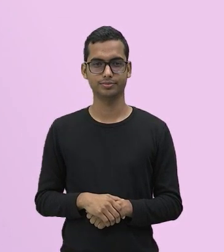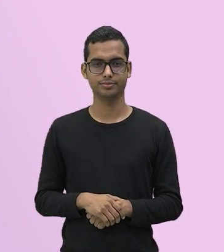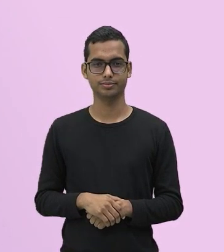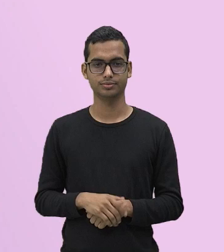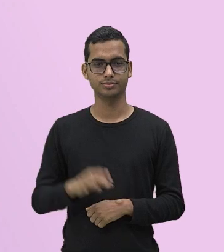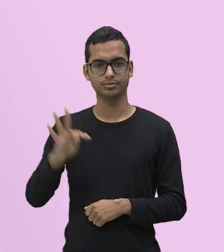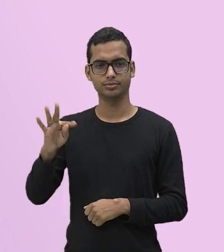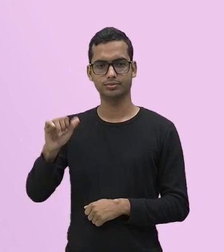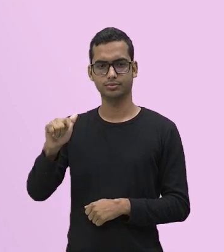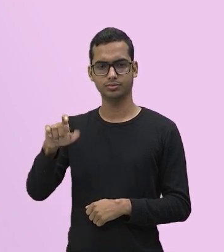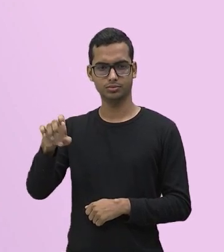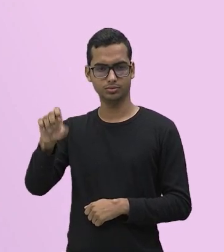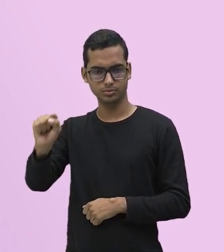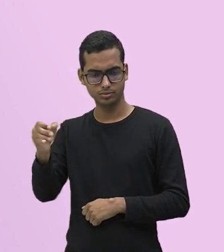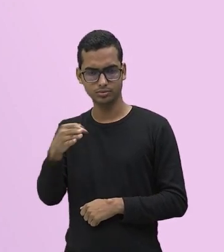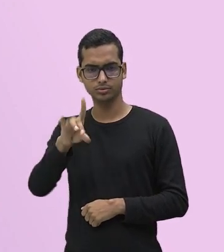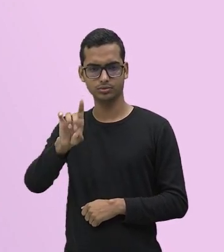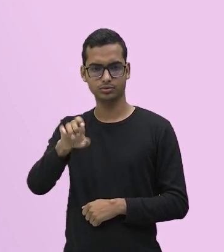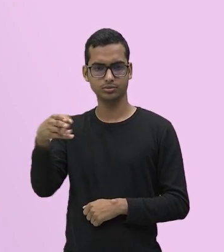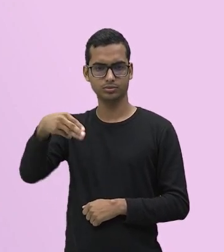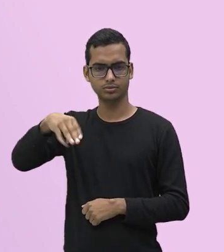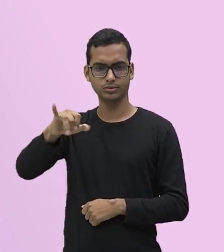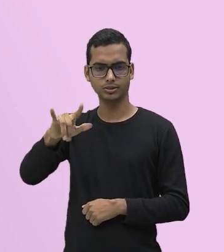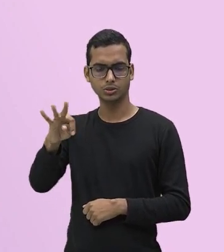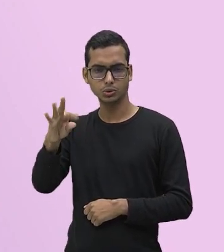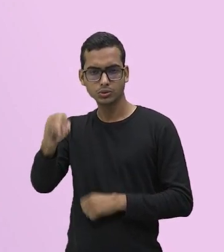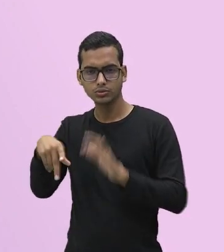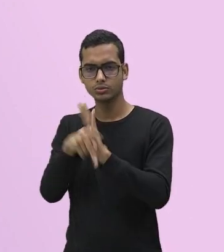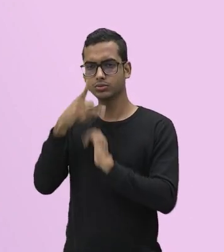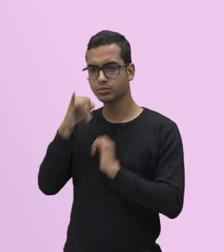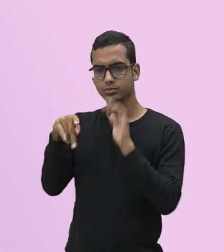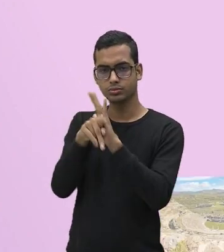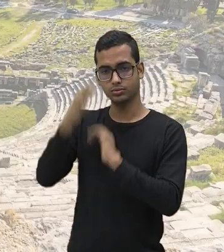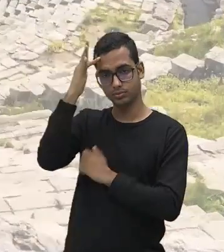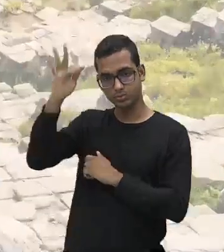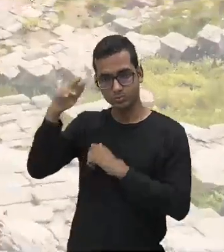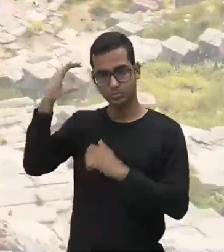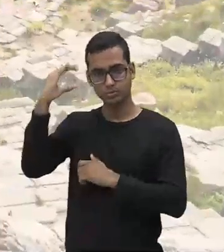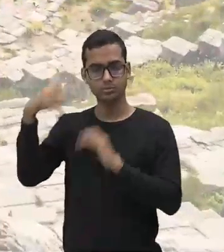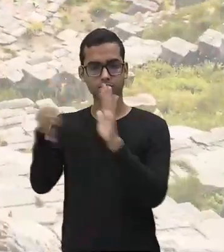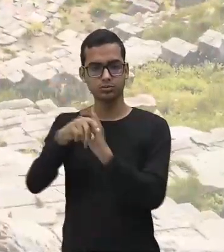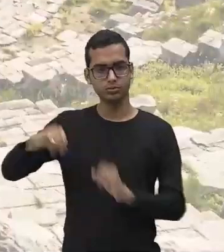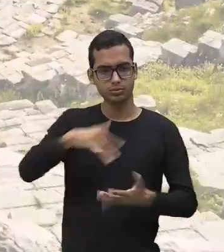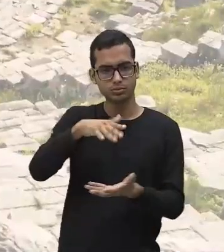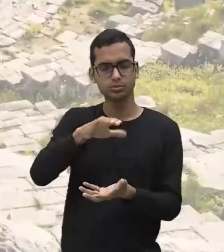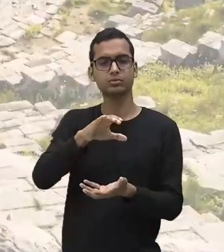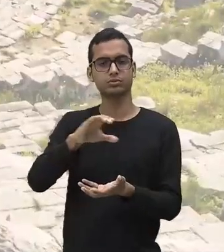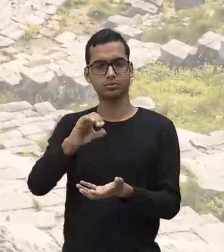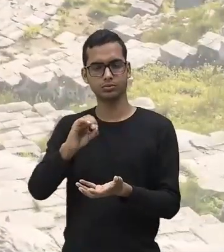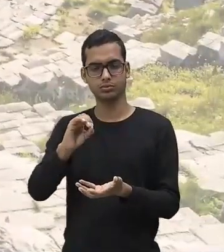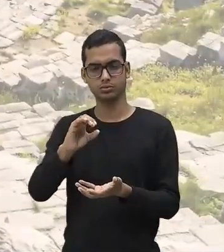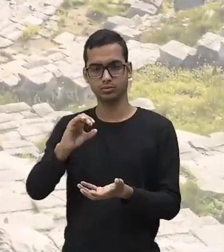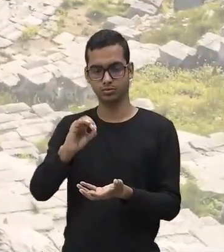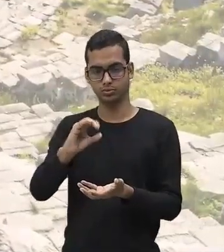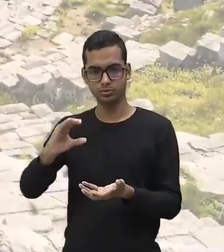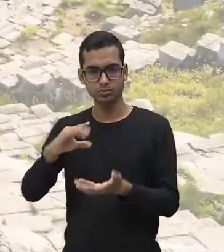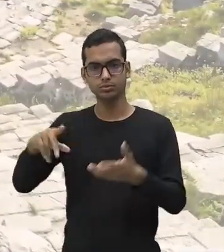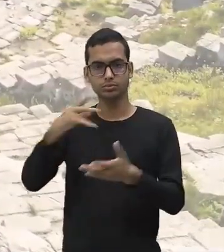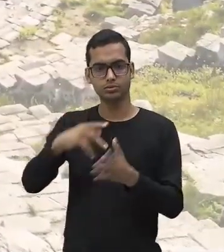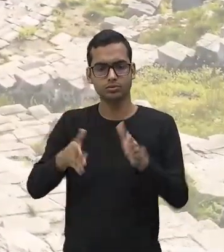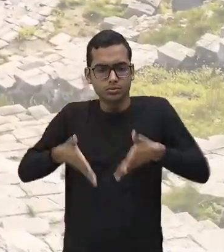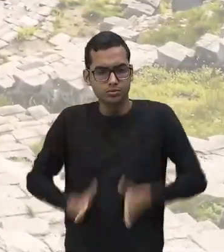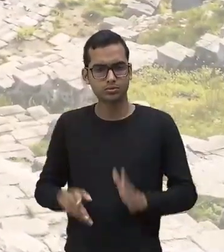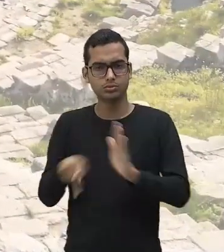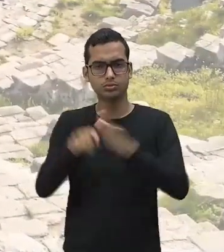Tales de Mileto, o pai da filosofia e da ciência ocidental, nascido na antiga colônia grega de Mileto